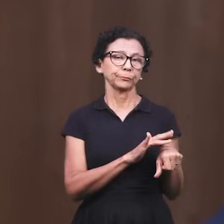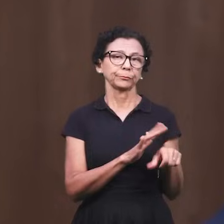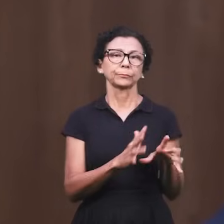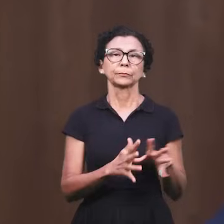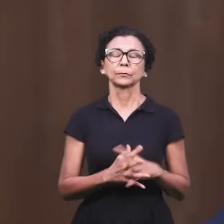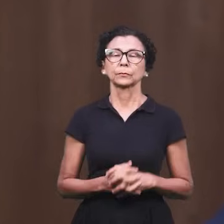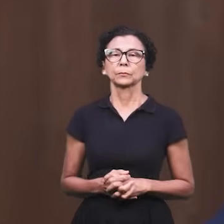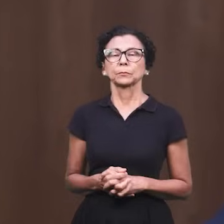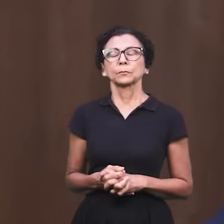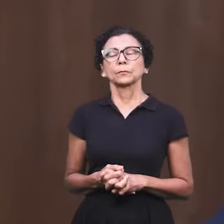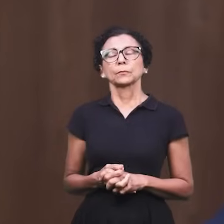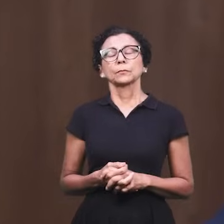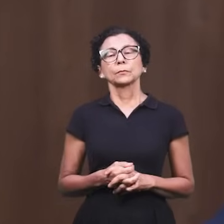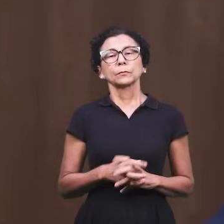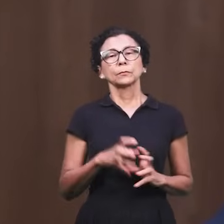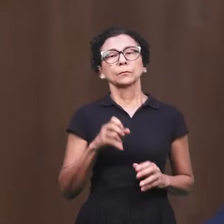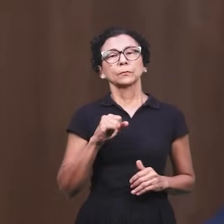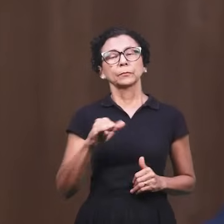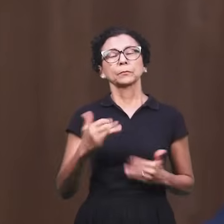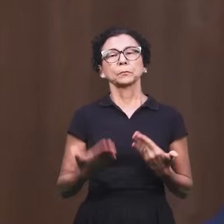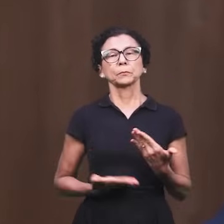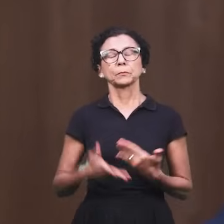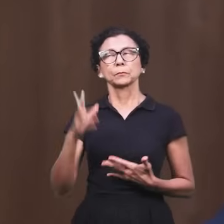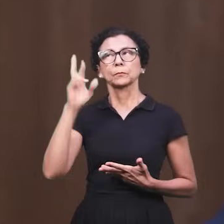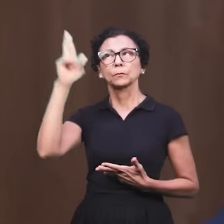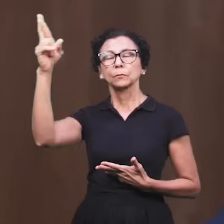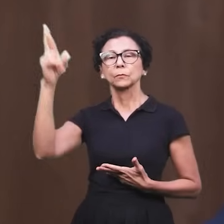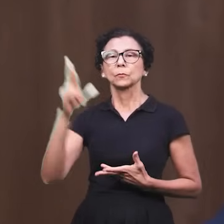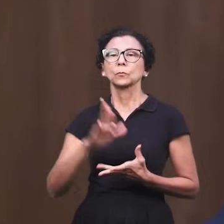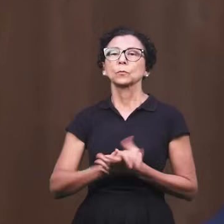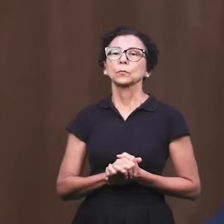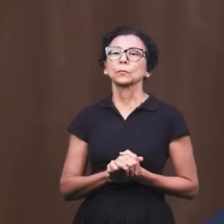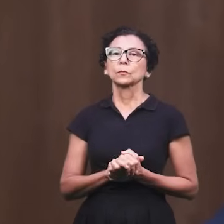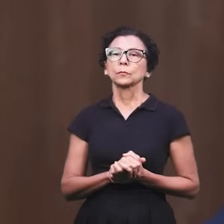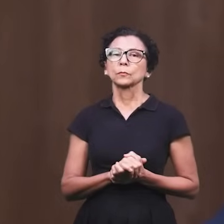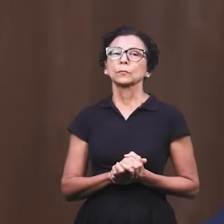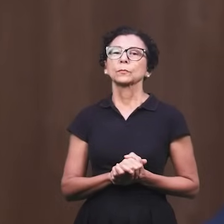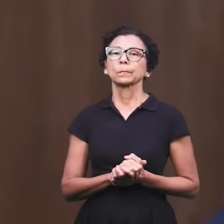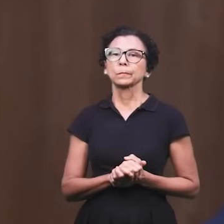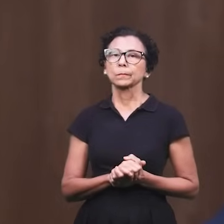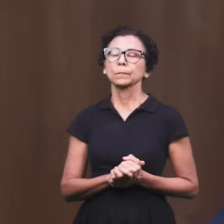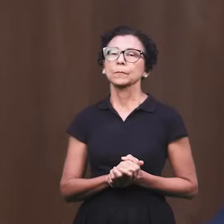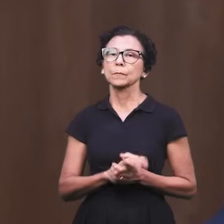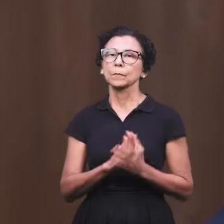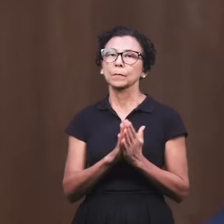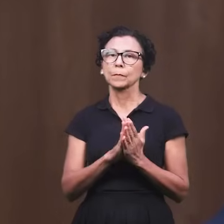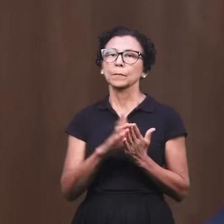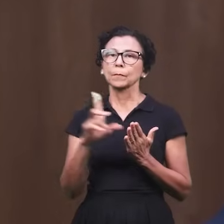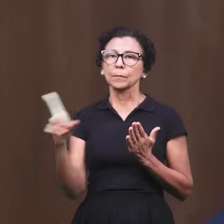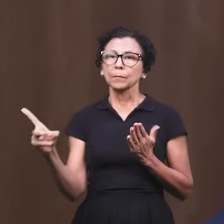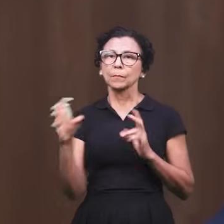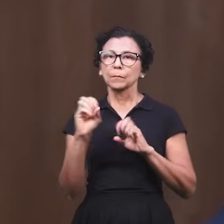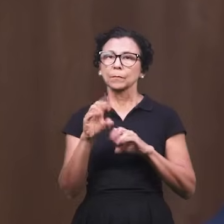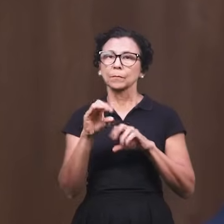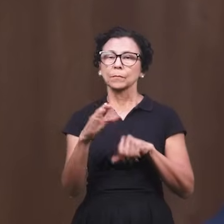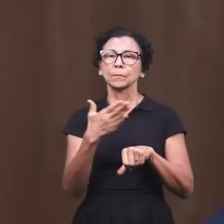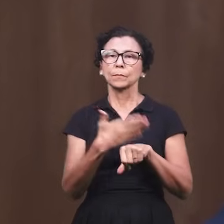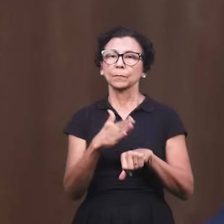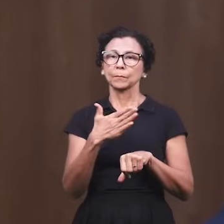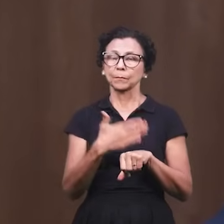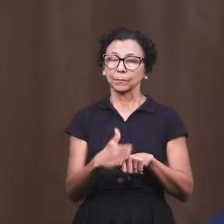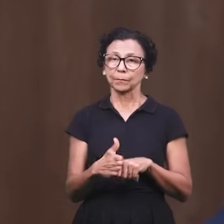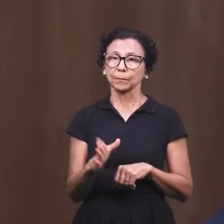Agora, o servo do Senhor, se ele estiver vivendo o ensino da palavra do Senhor, muitas dessas doenças não virão sobre